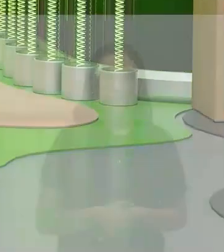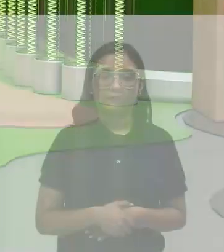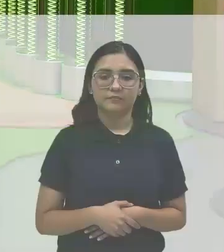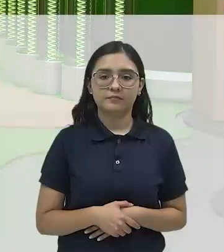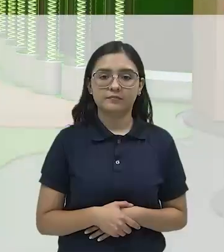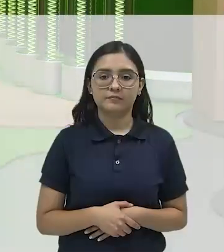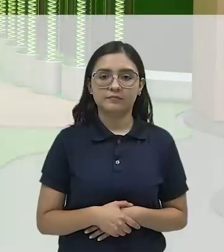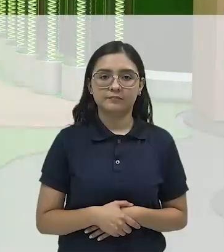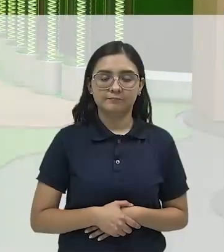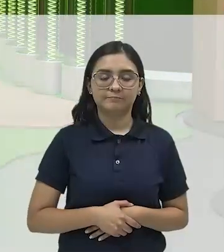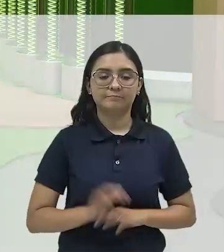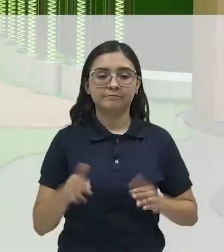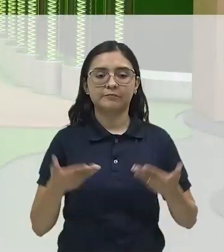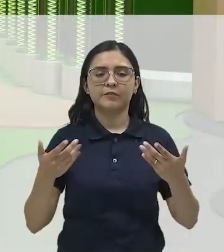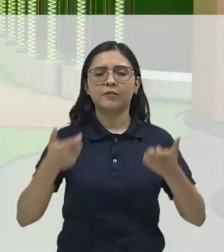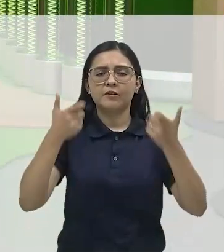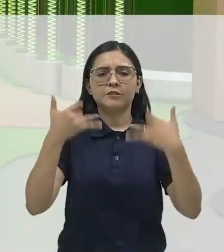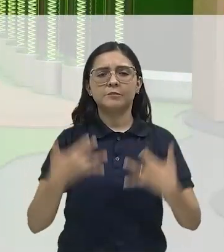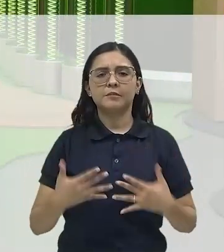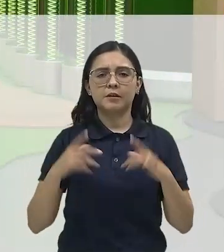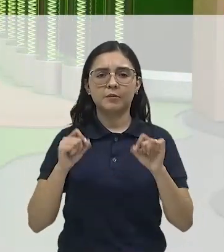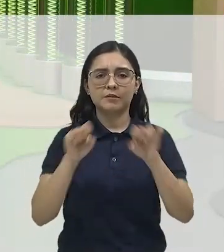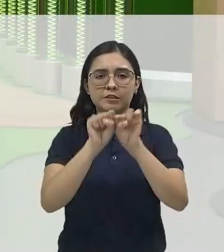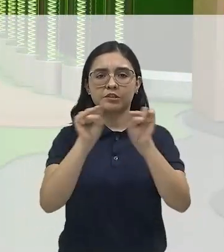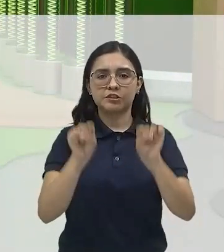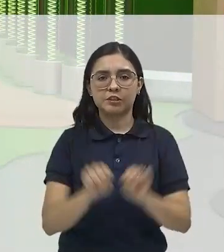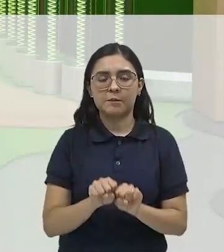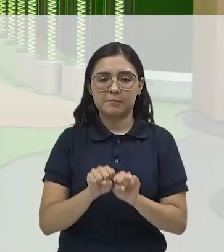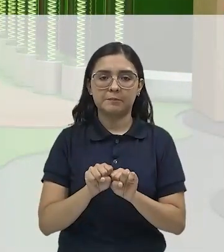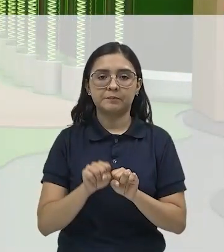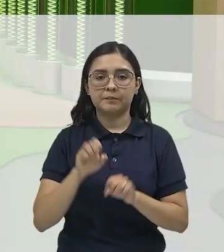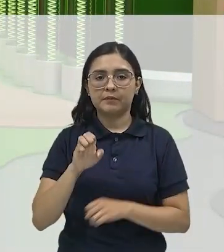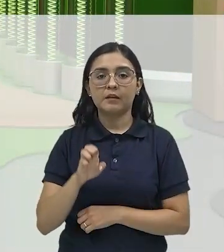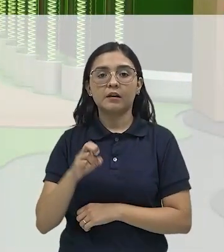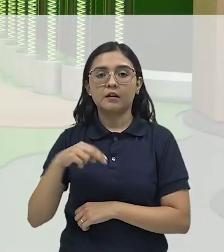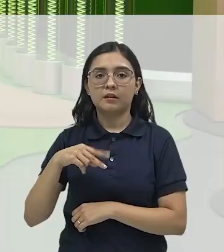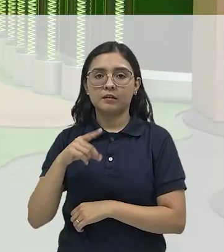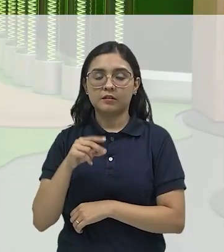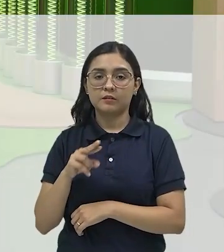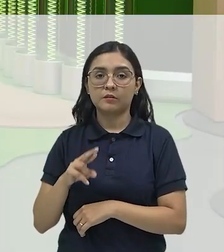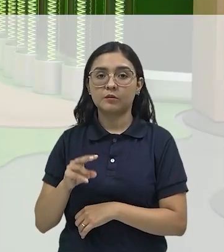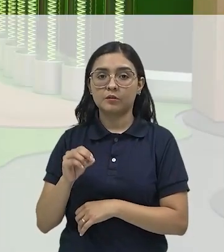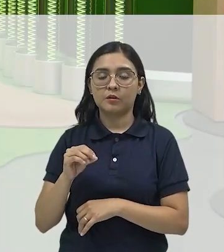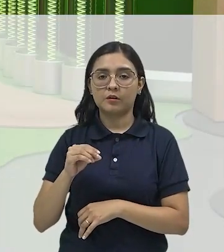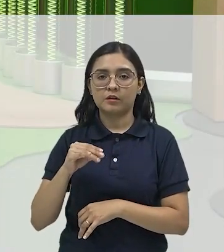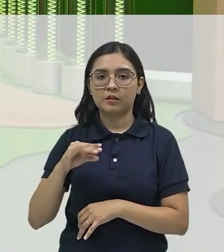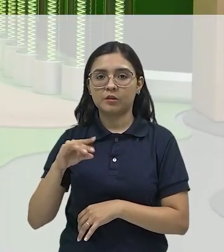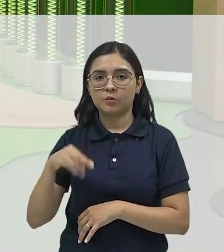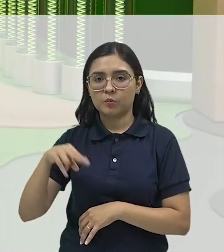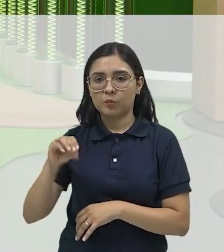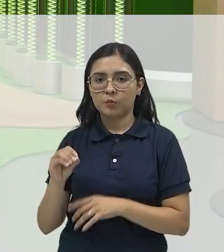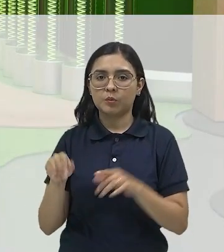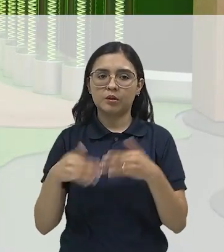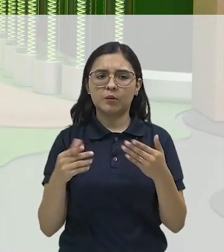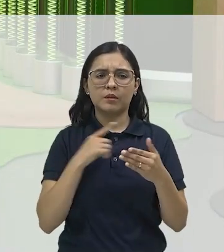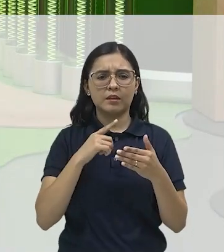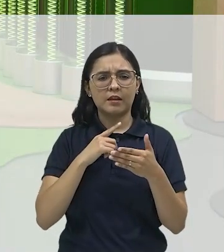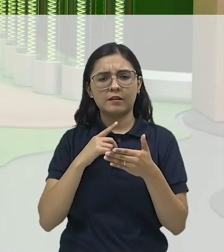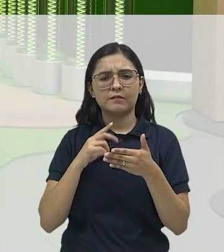Vamos falar sobre o sistema endócrino e percebam que nas nossas imagens nós temos aí